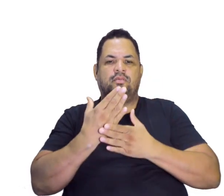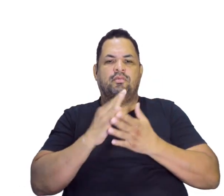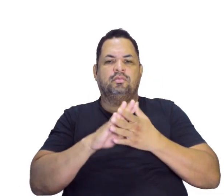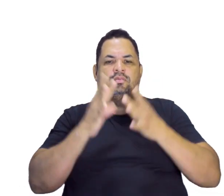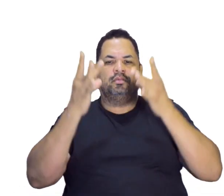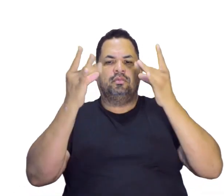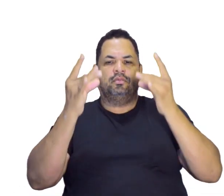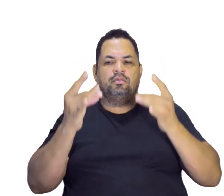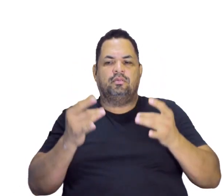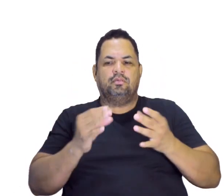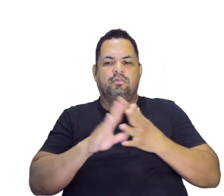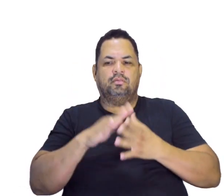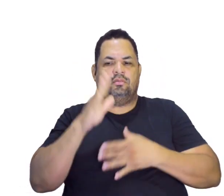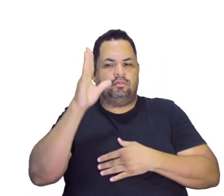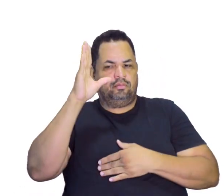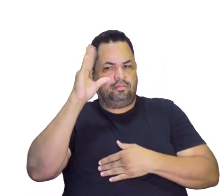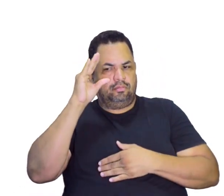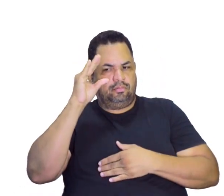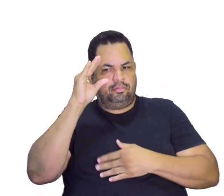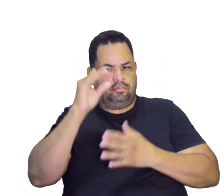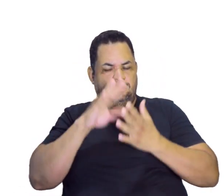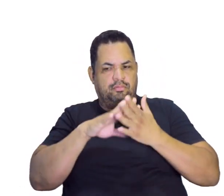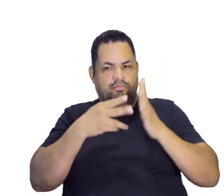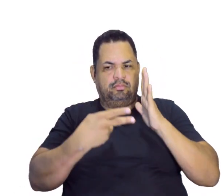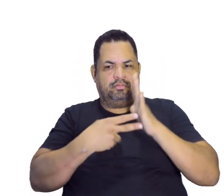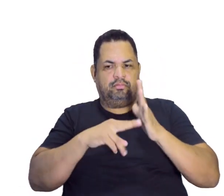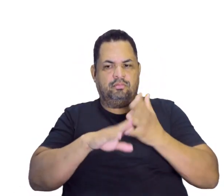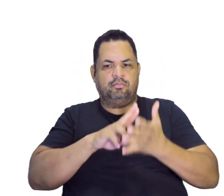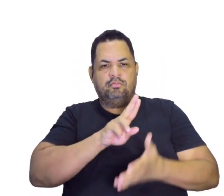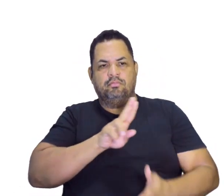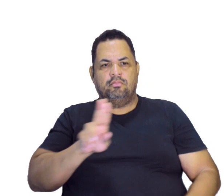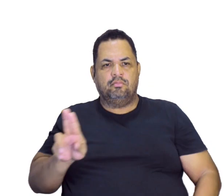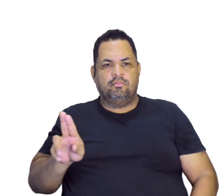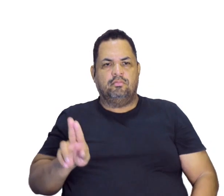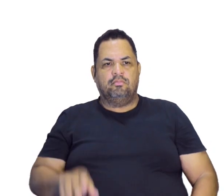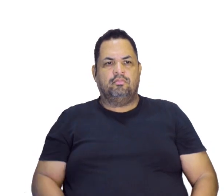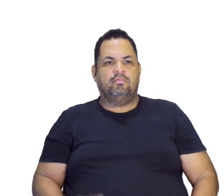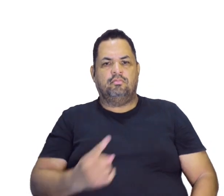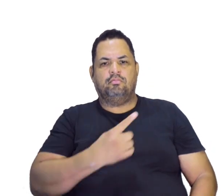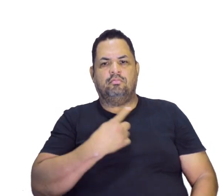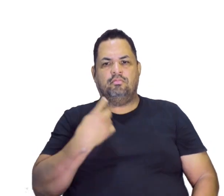seus detalhes, né, suas curiosidades, o significado do seu nome, que nós